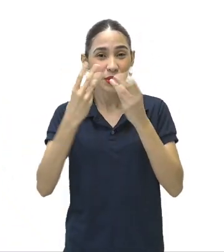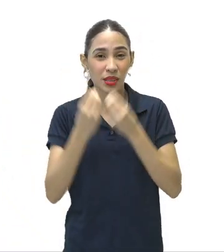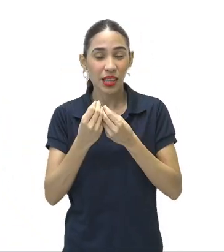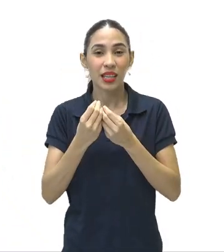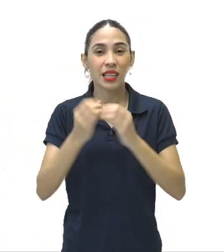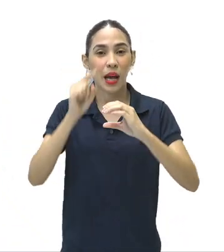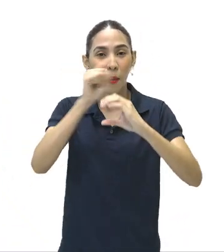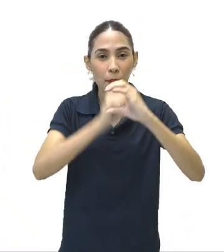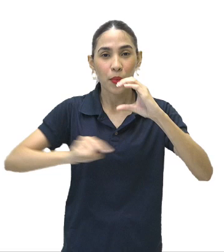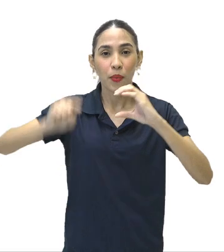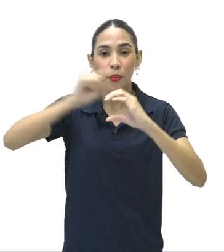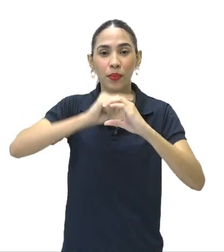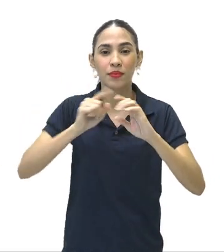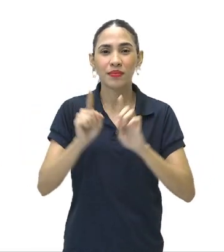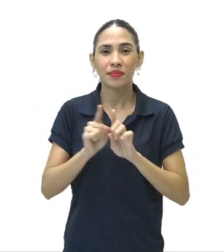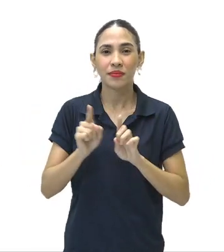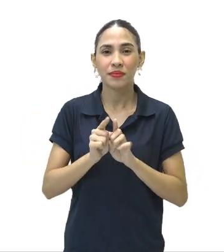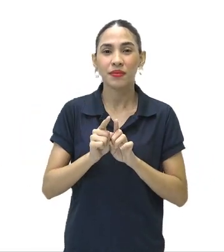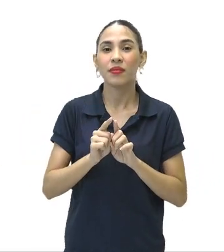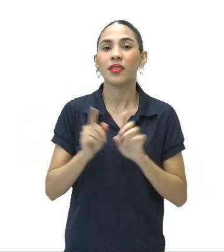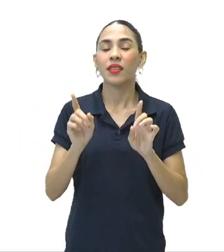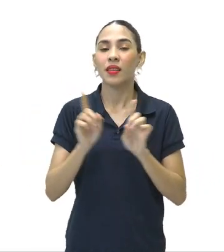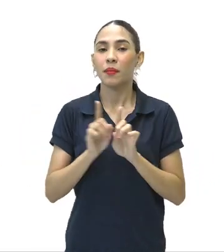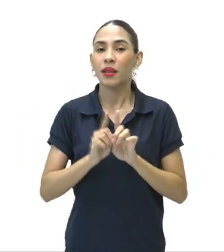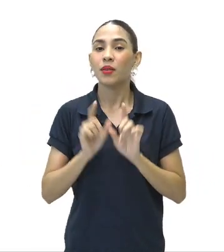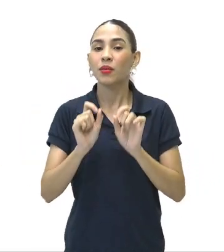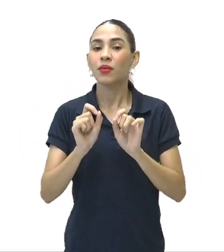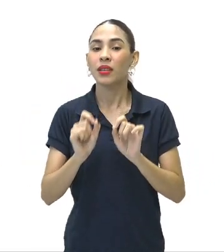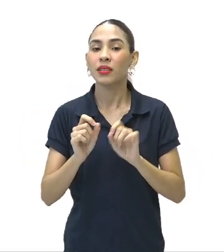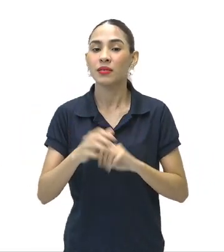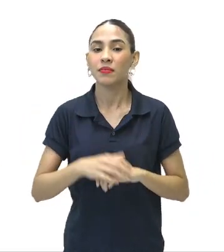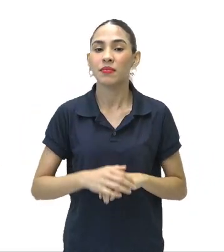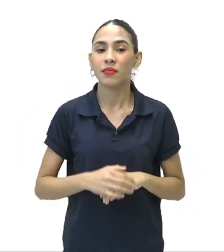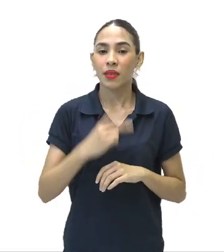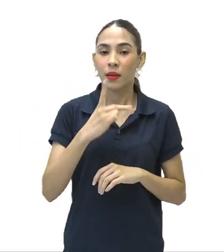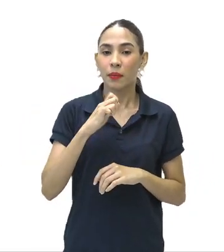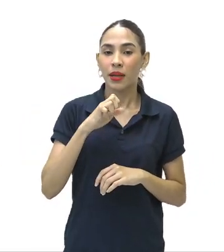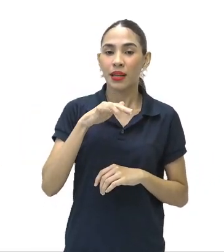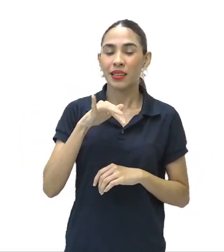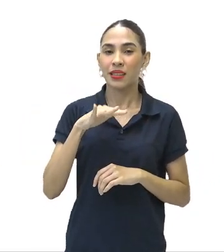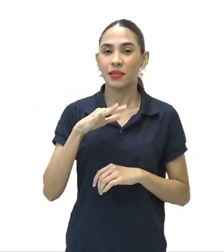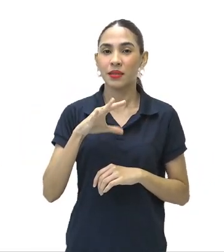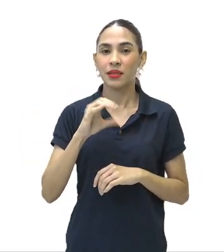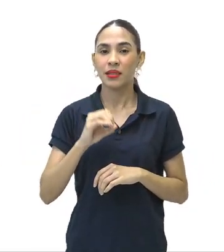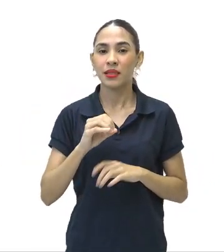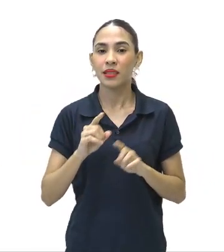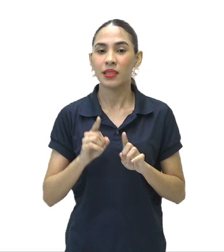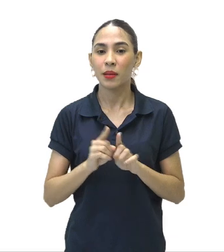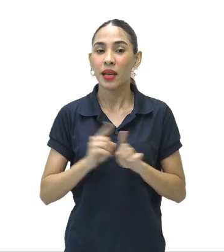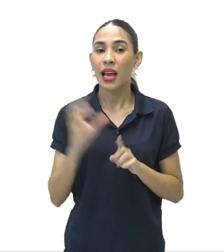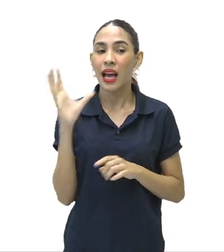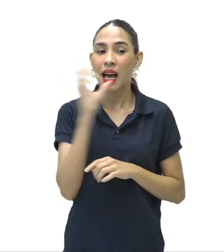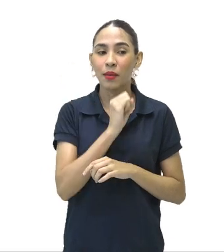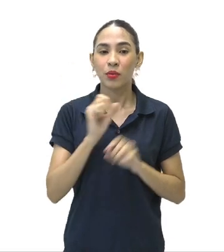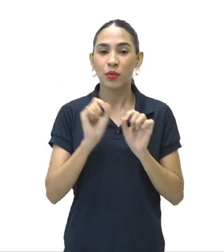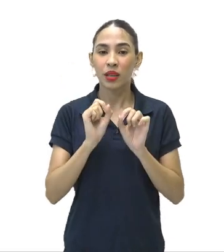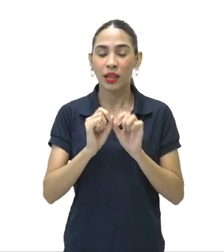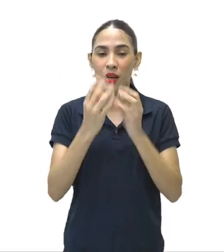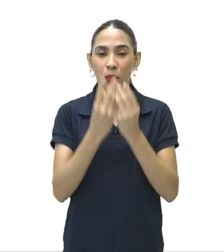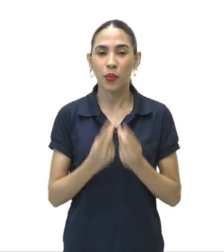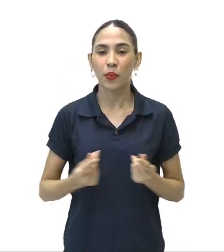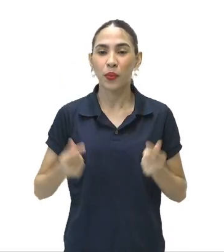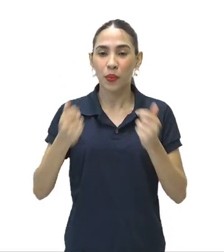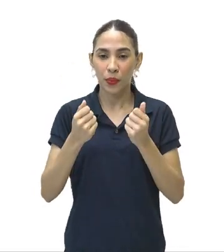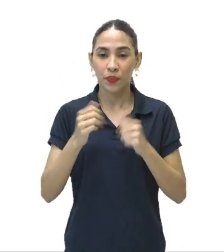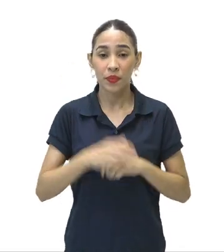celular bacteriana. Essa inibição faz com que a penicilina provoque uma rápida lise, destruição da célula